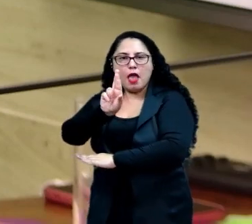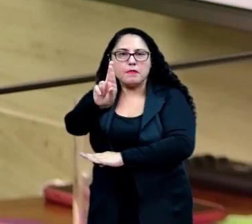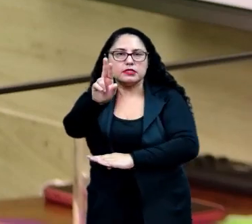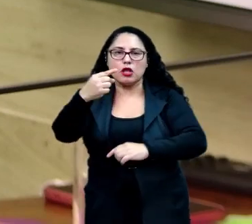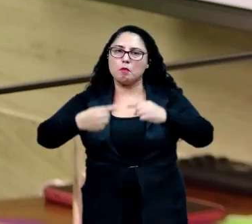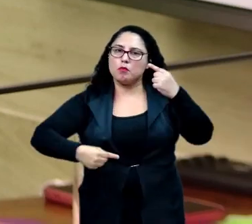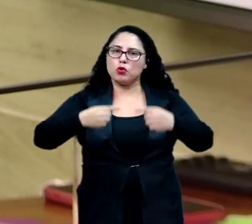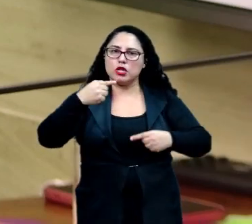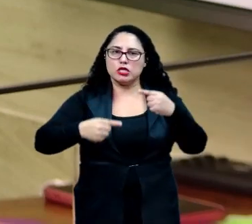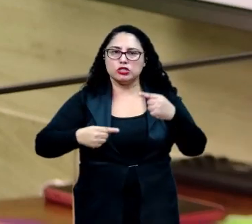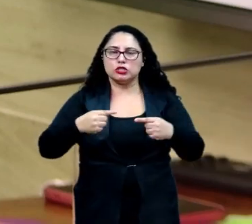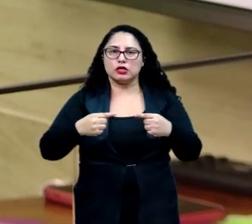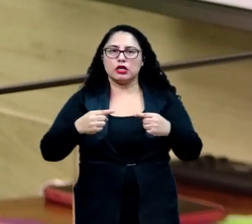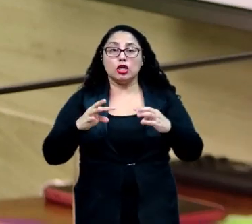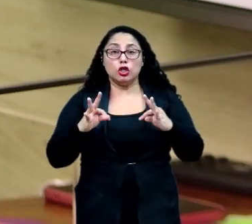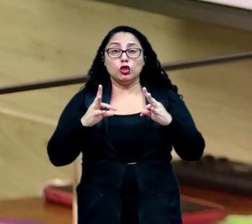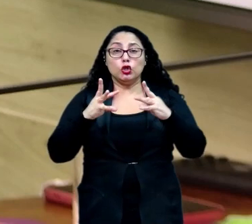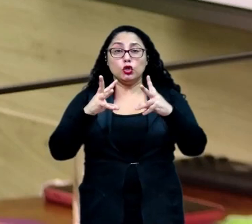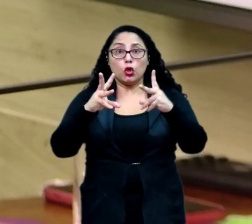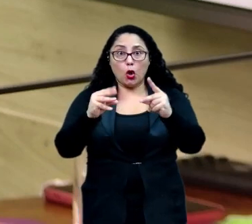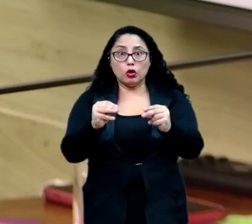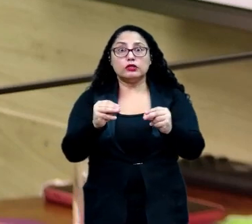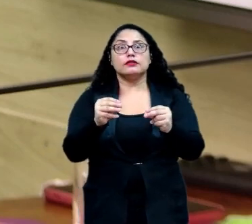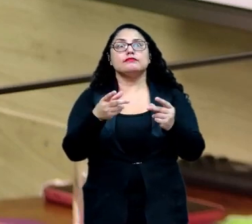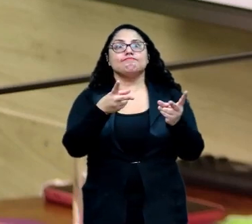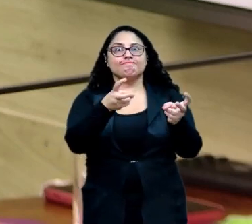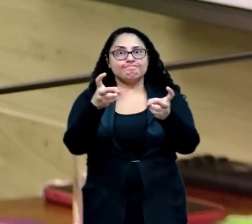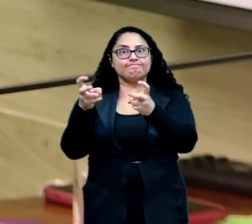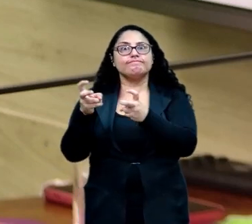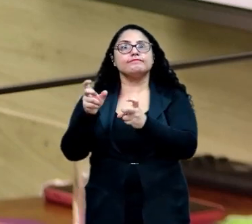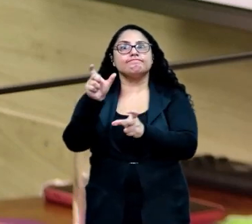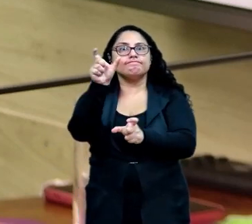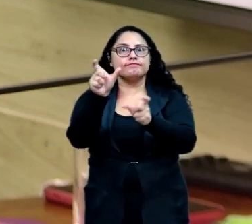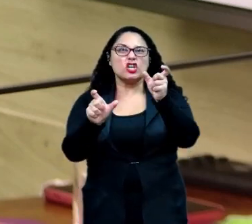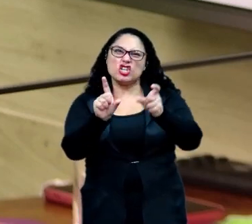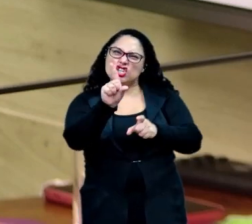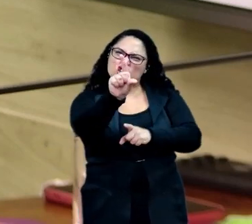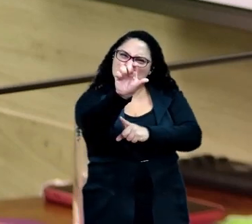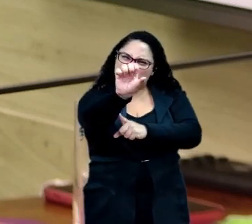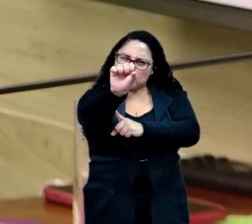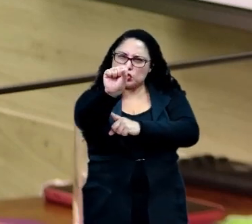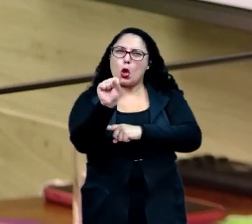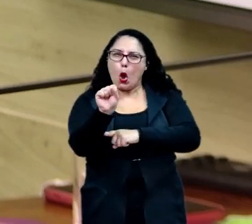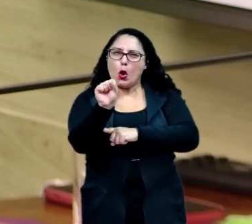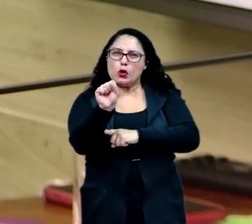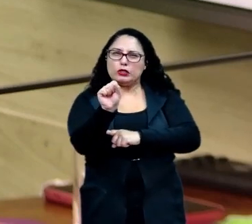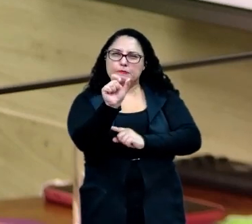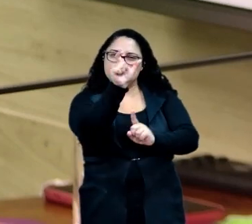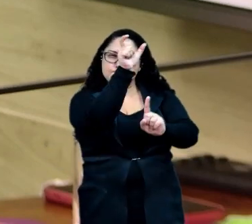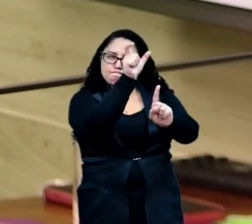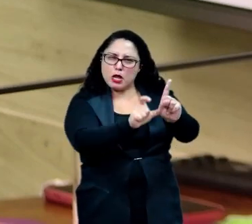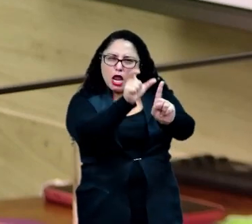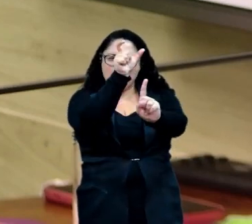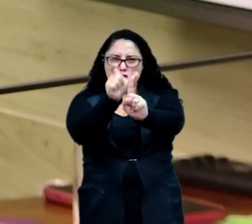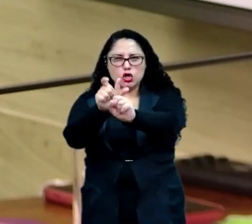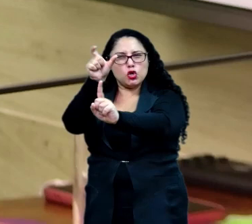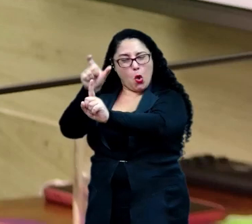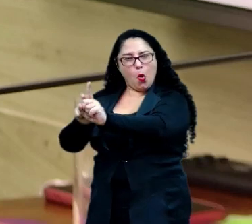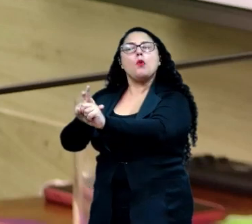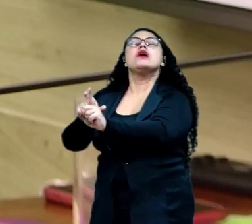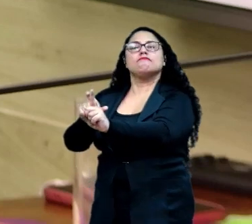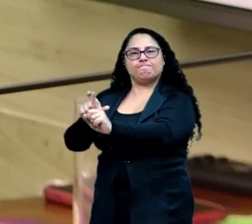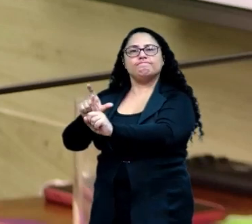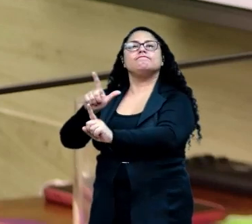políticas. E todas elas, você pode ver, todas essas 18 personalidades,